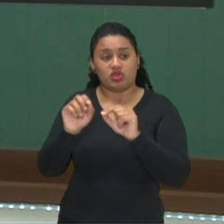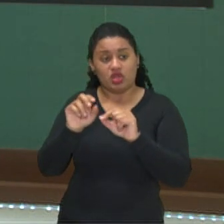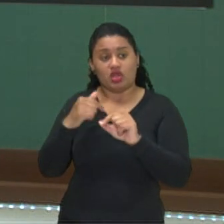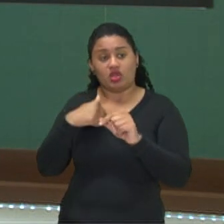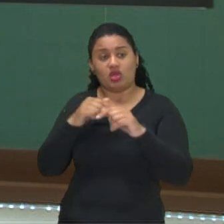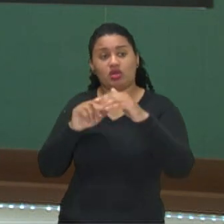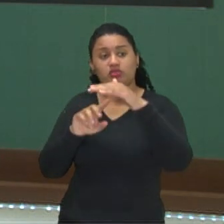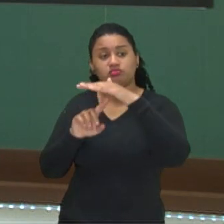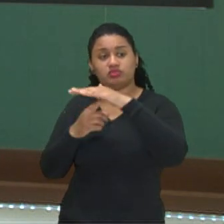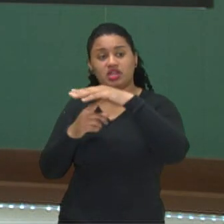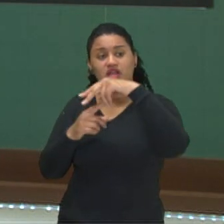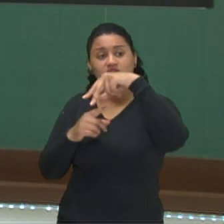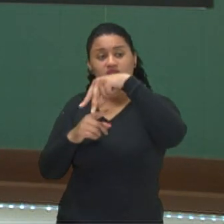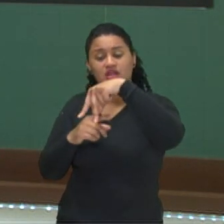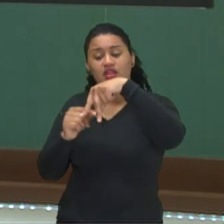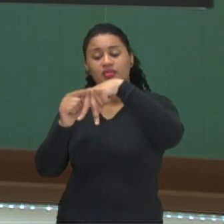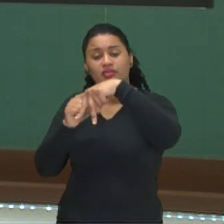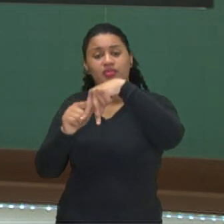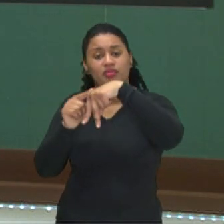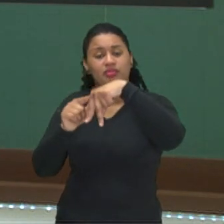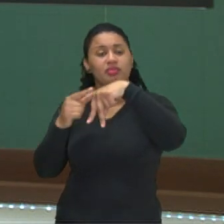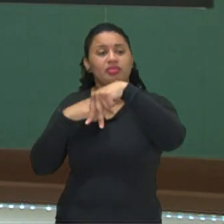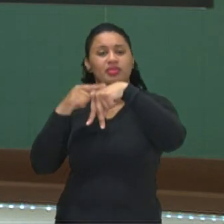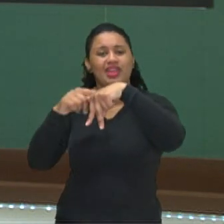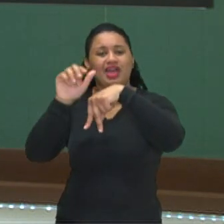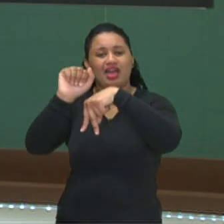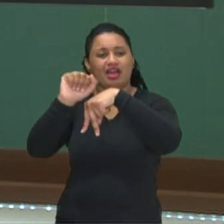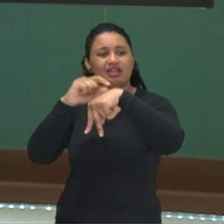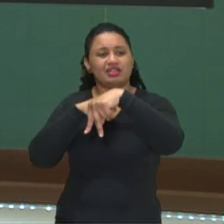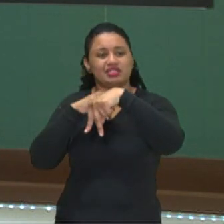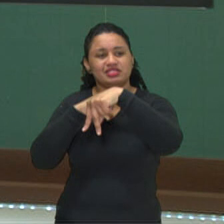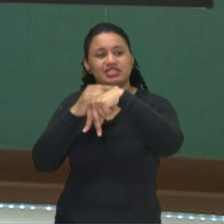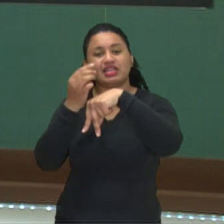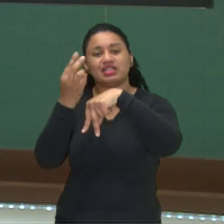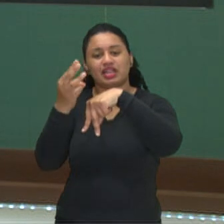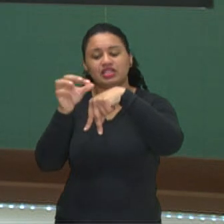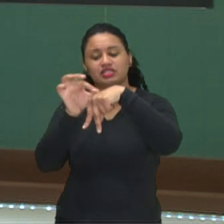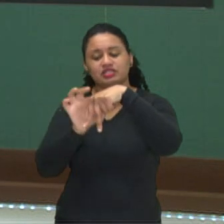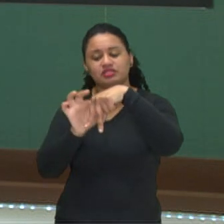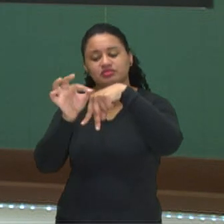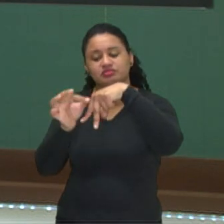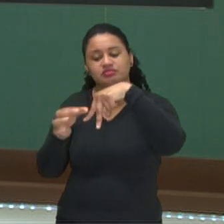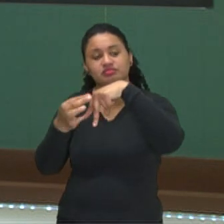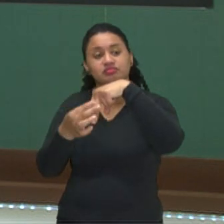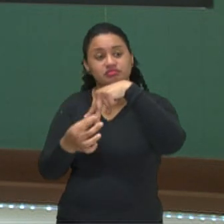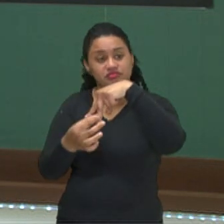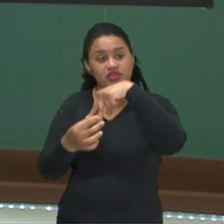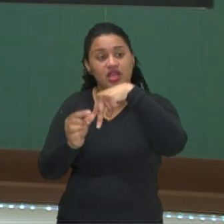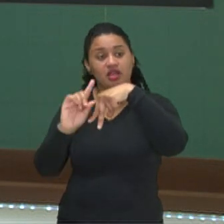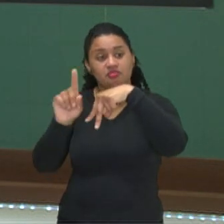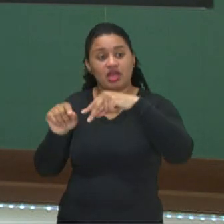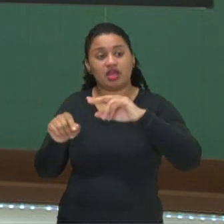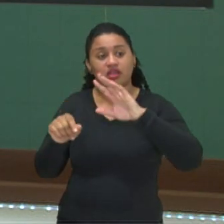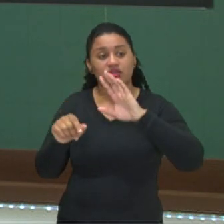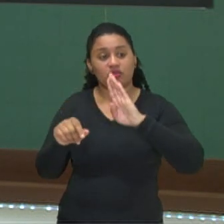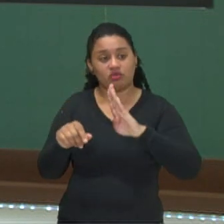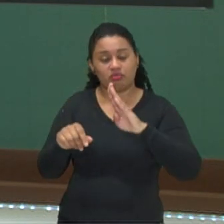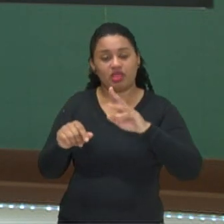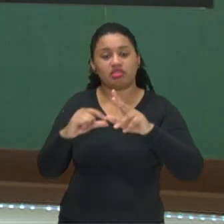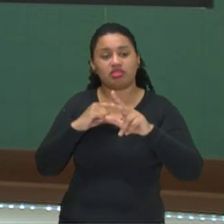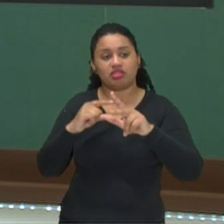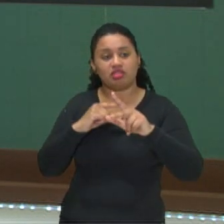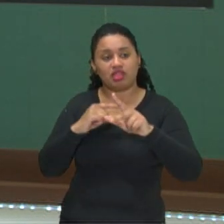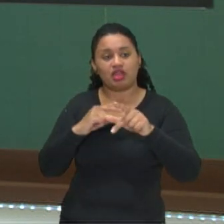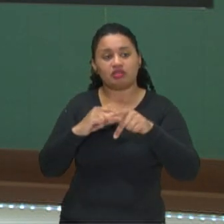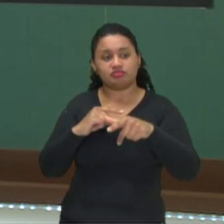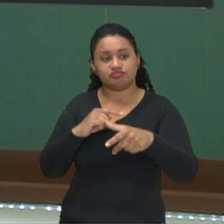nosso vértice A é formado por 3 arestas, pela união de 3 arestas, enquanto o B aqui é formado